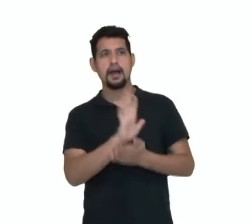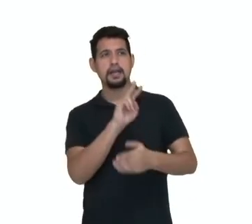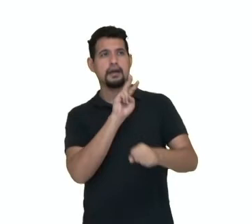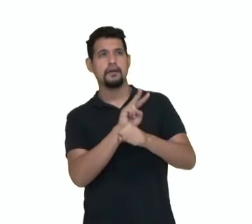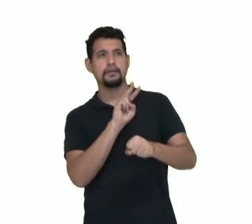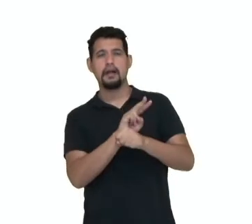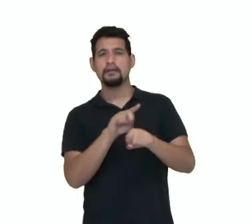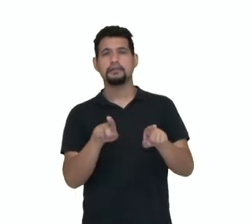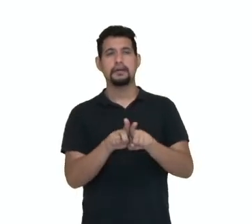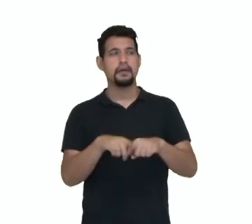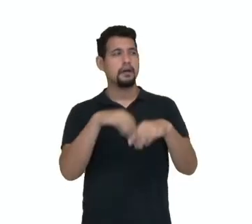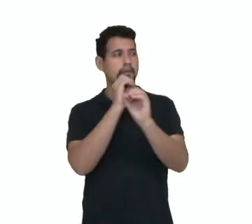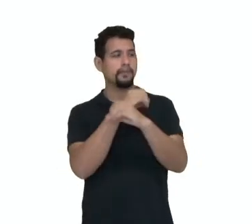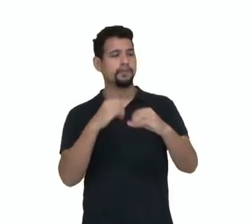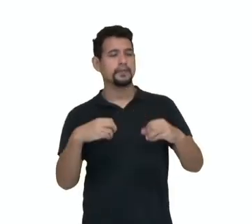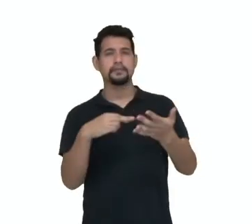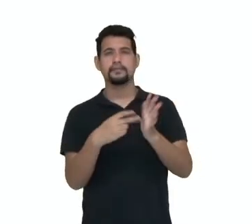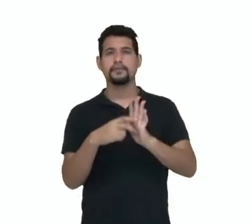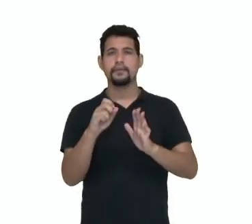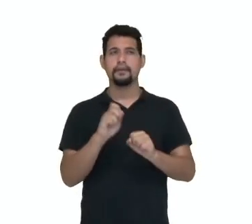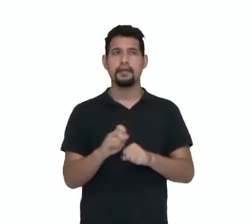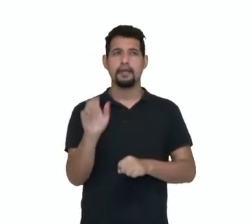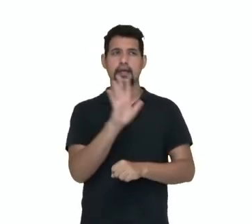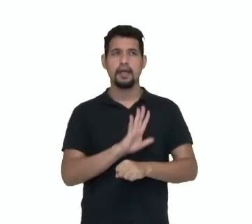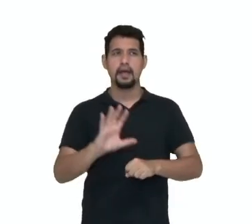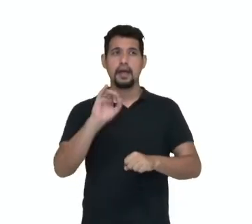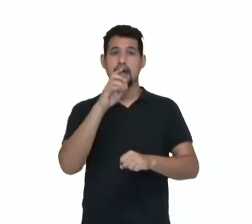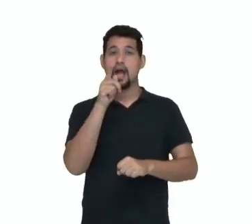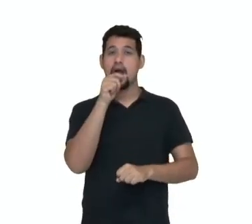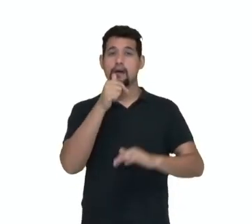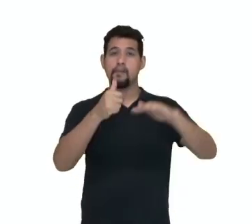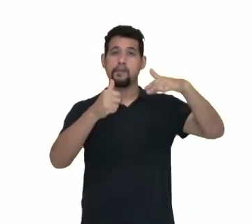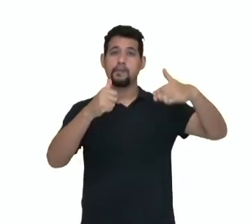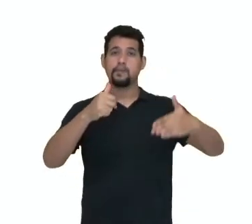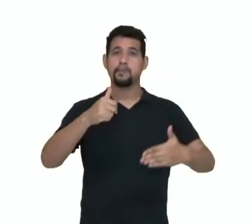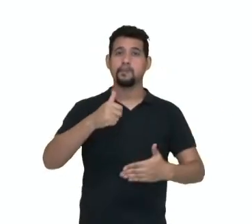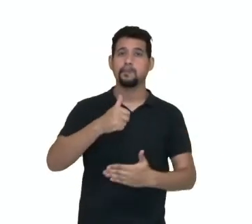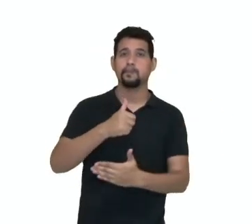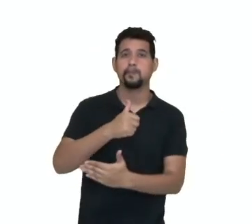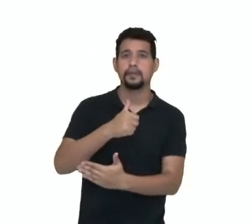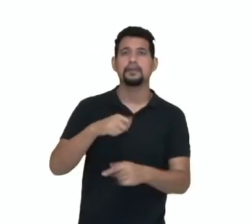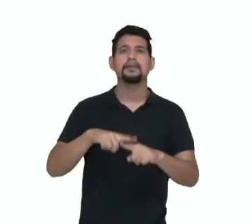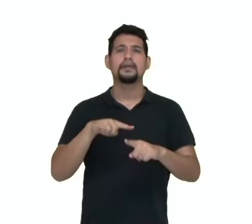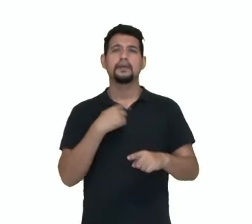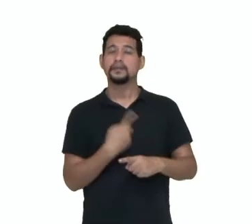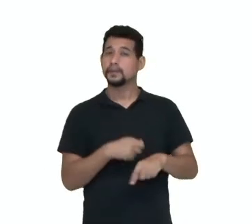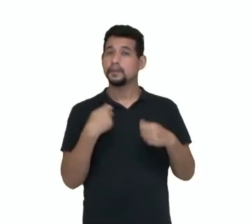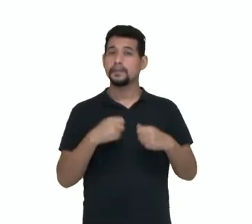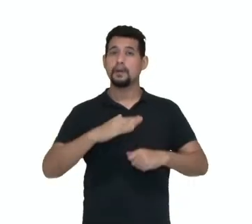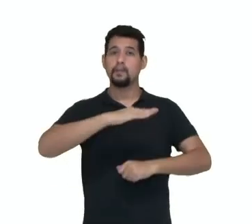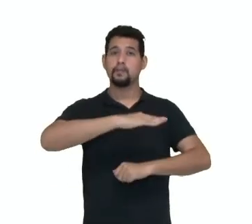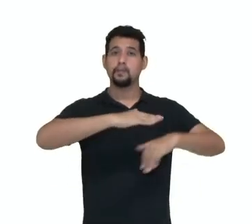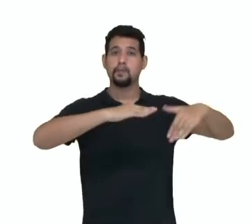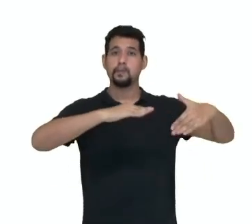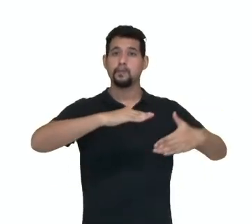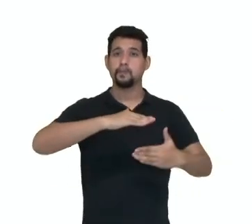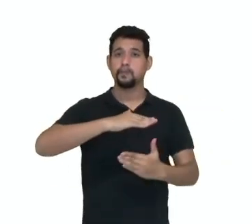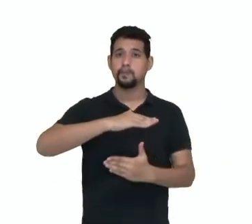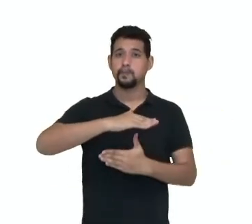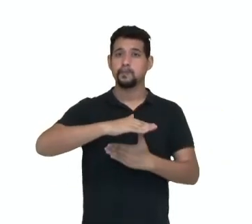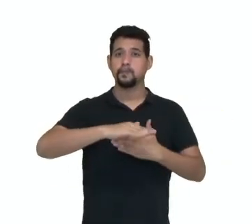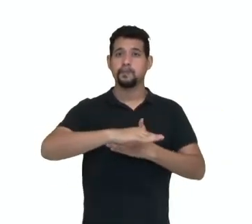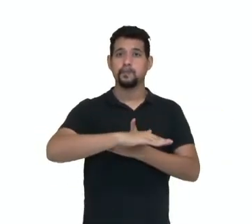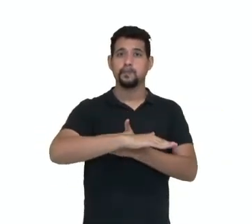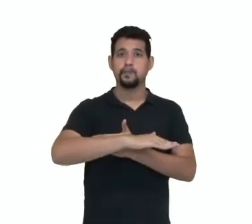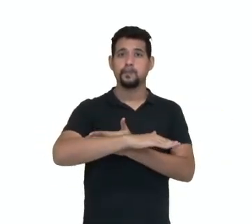dos oceanos, que é justamente a área embaixo da água. E aí você precisa de submarinos.